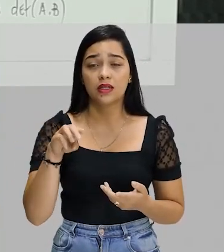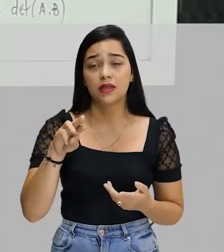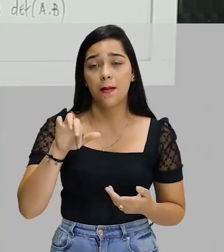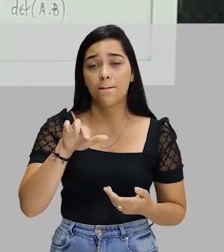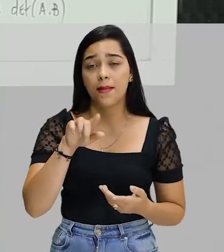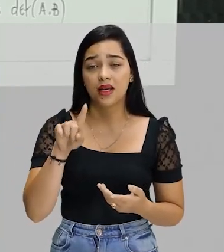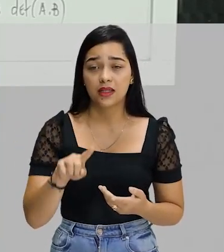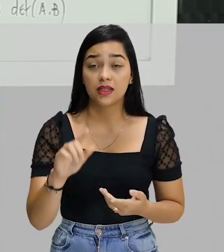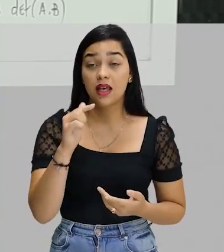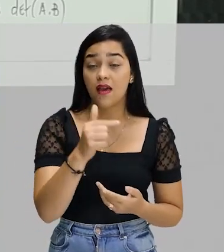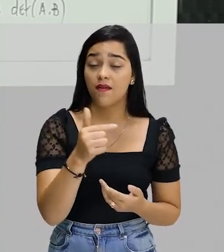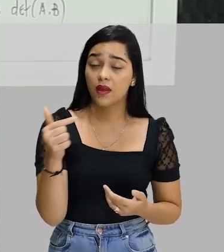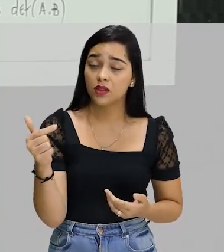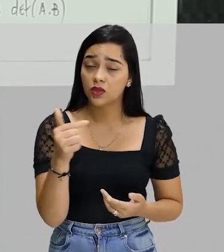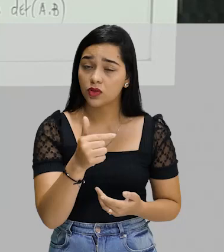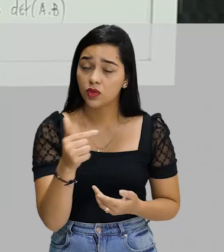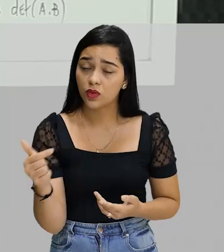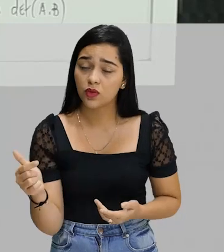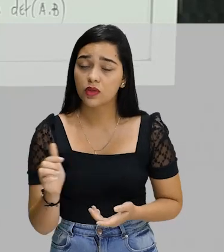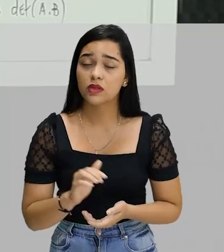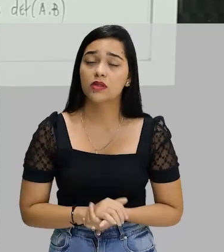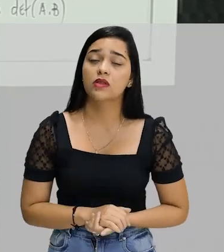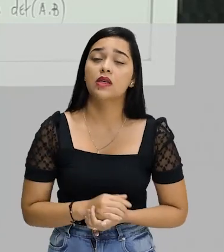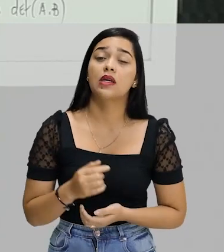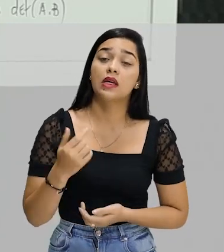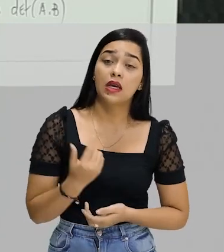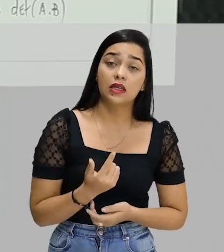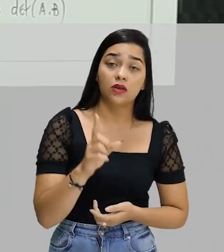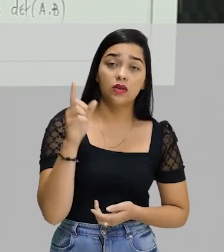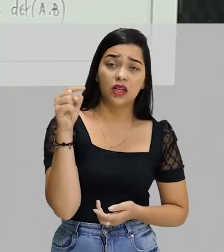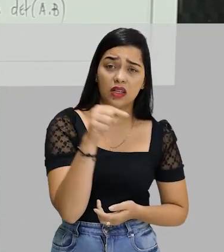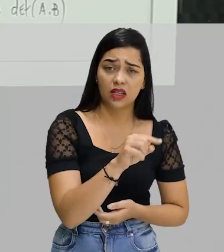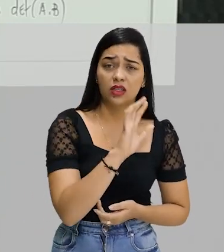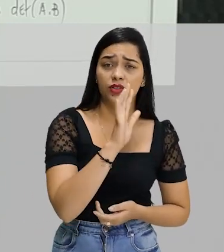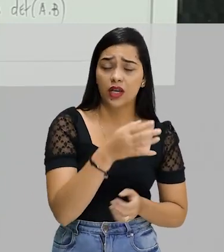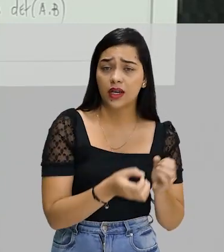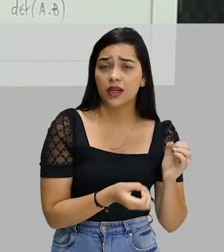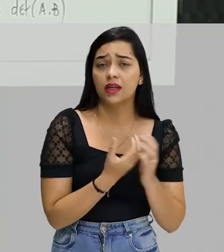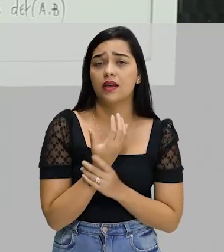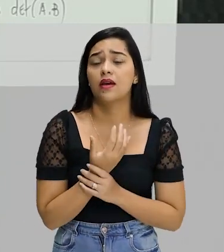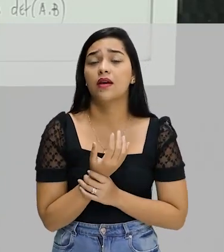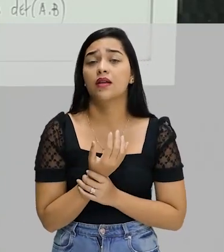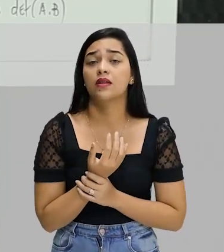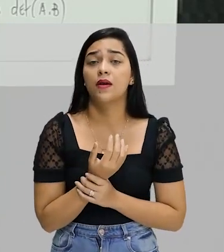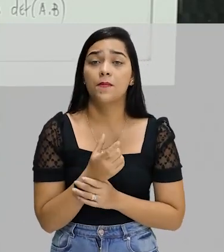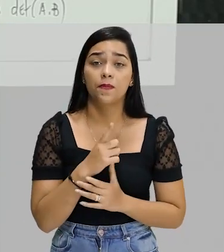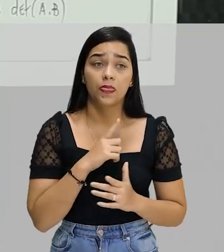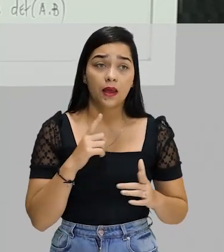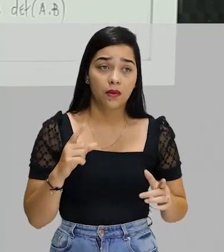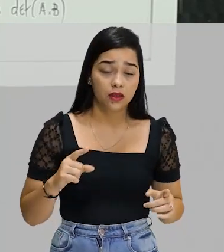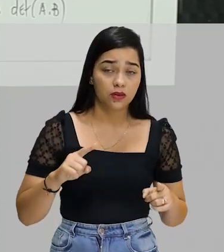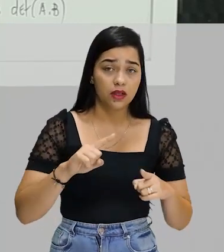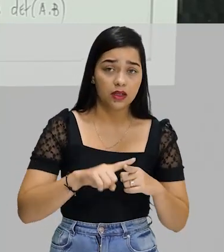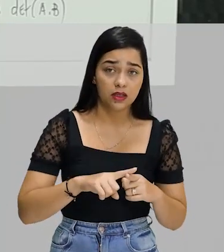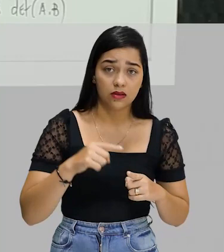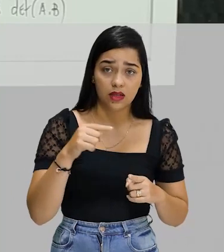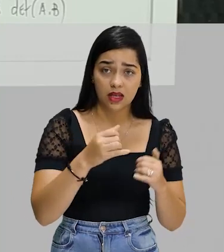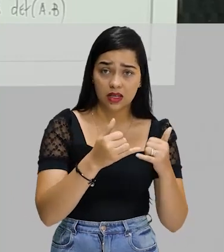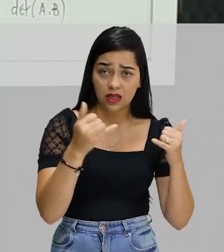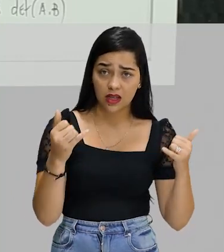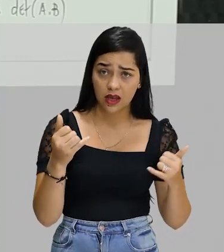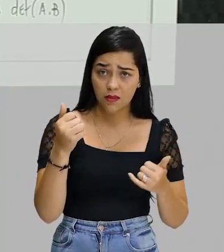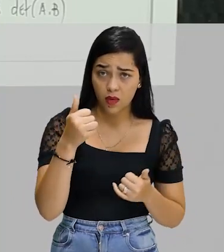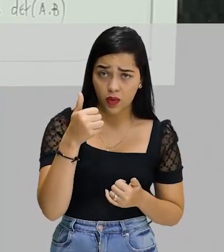aqui é 22, e essa outra que foi formada pela multiplicação dessa linha